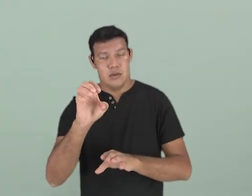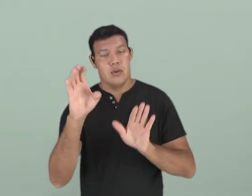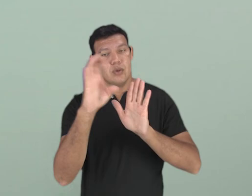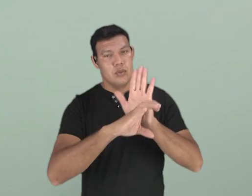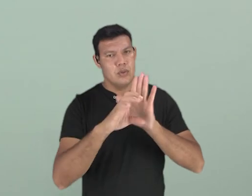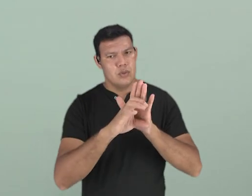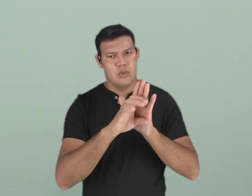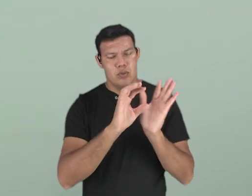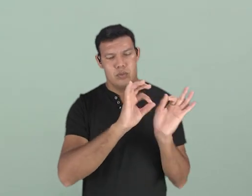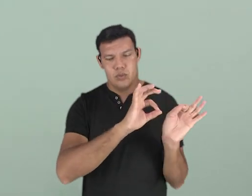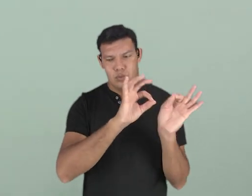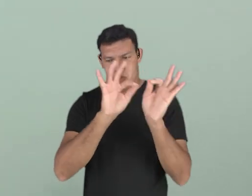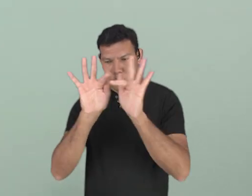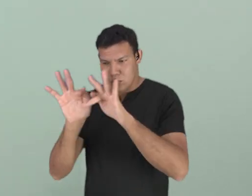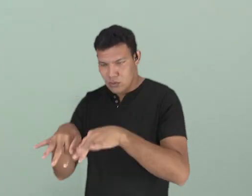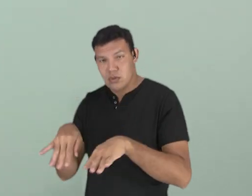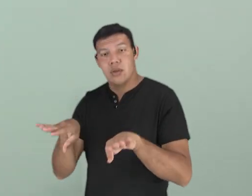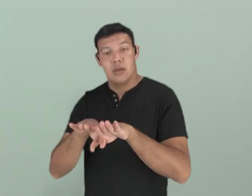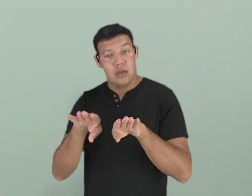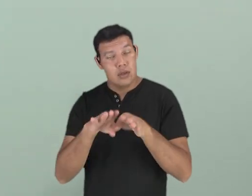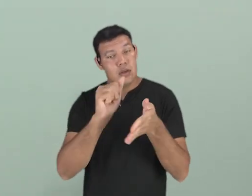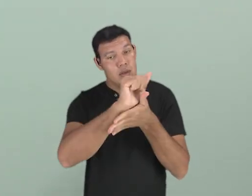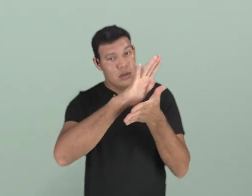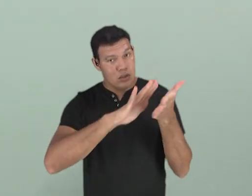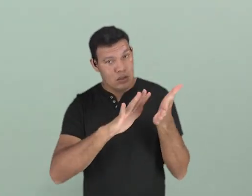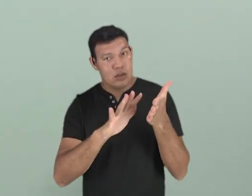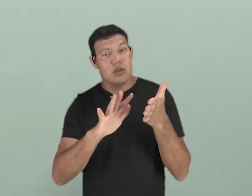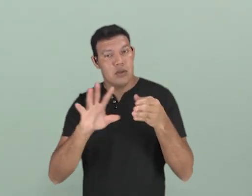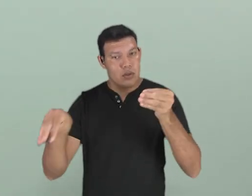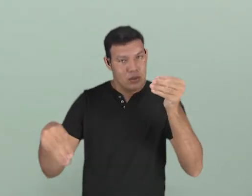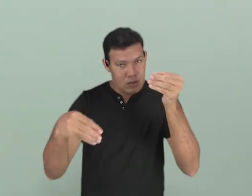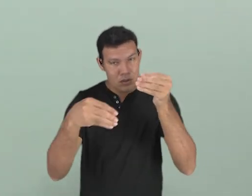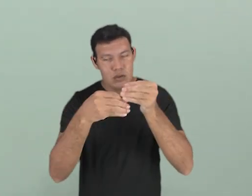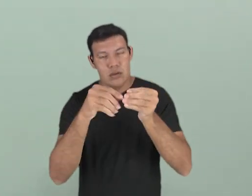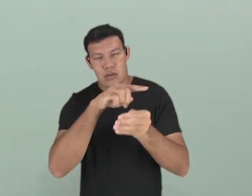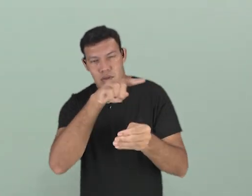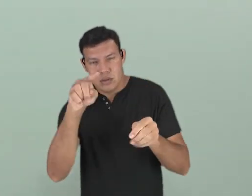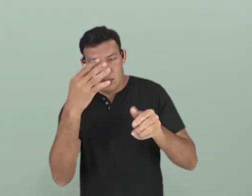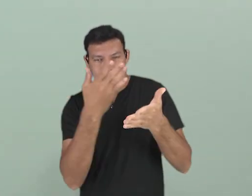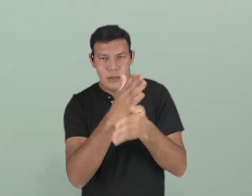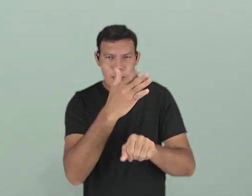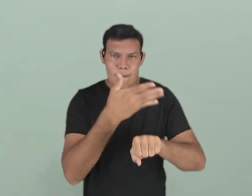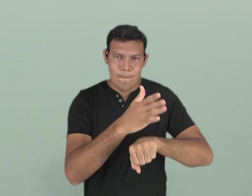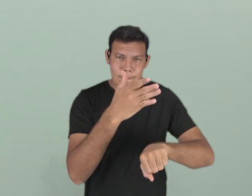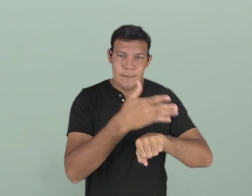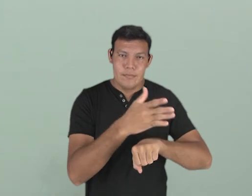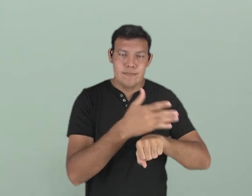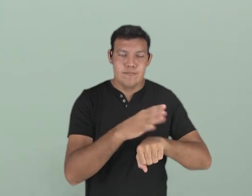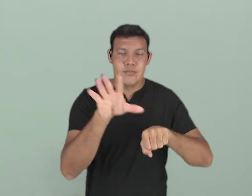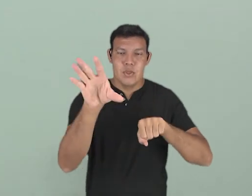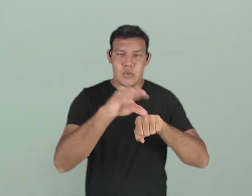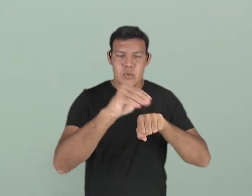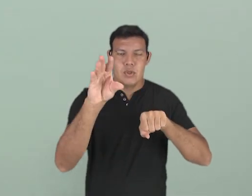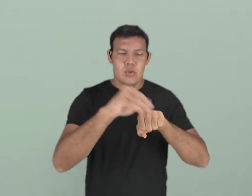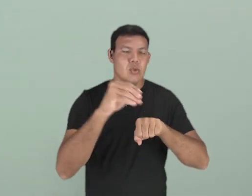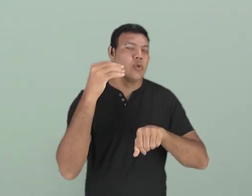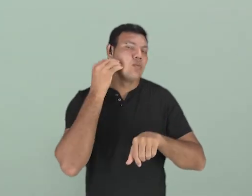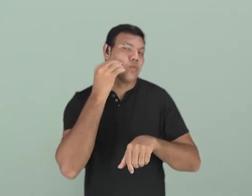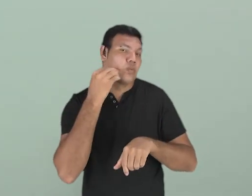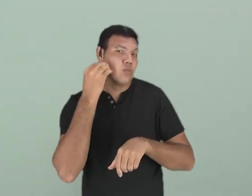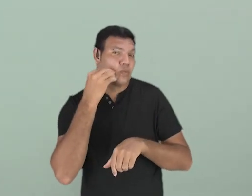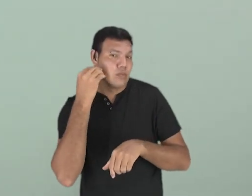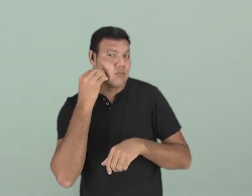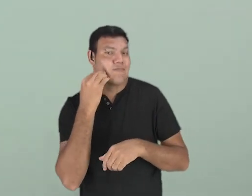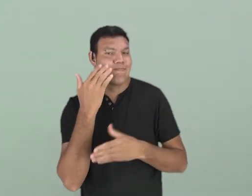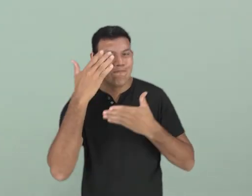você vai encontrar algumas atividades complementares que você vai poder estar realizando para testar o seu conhecimento. Mais uma